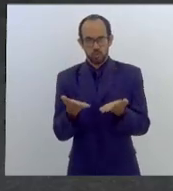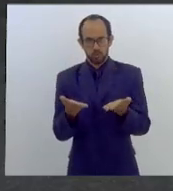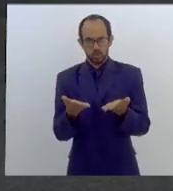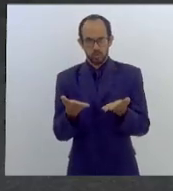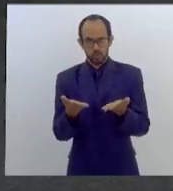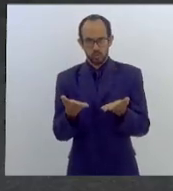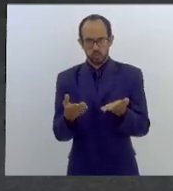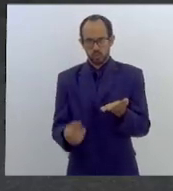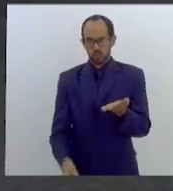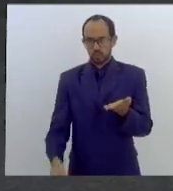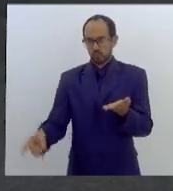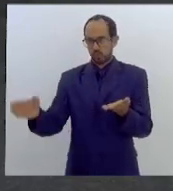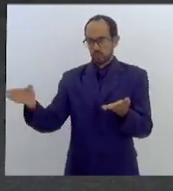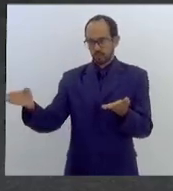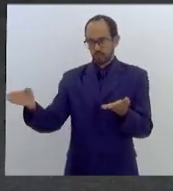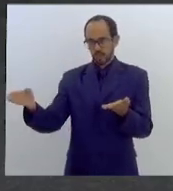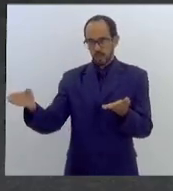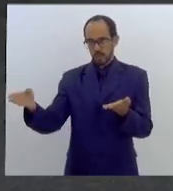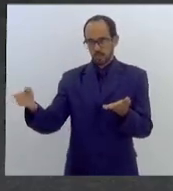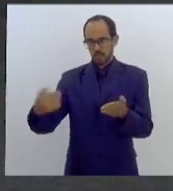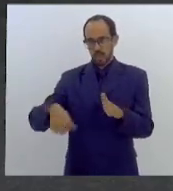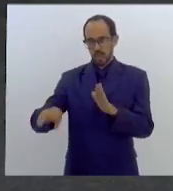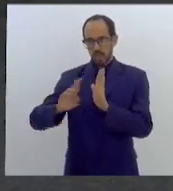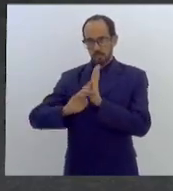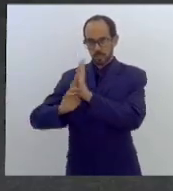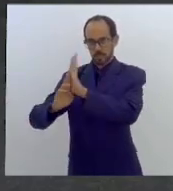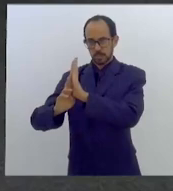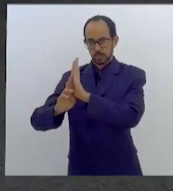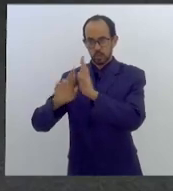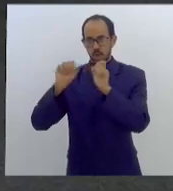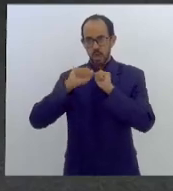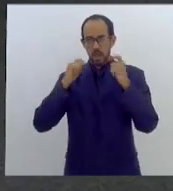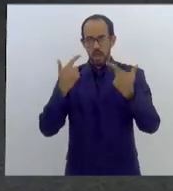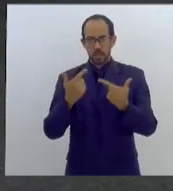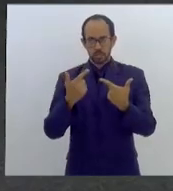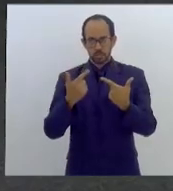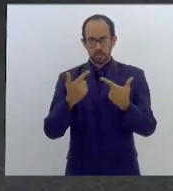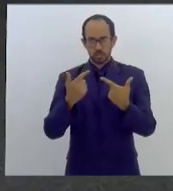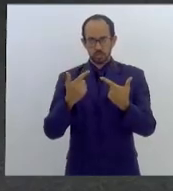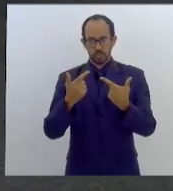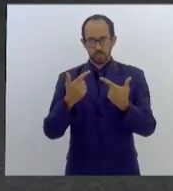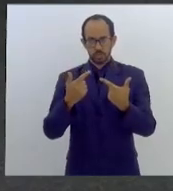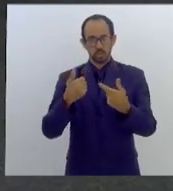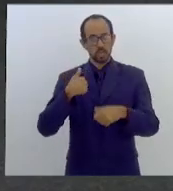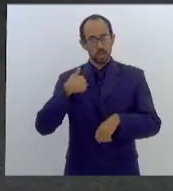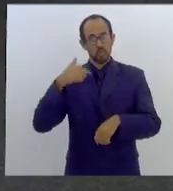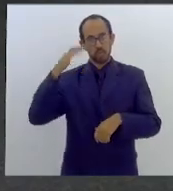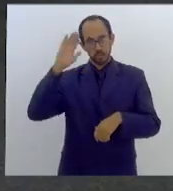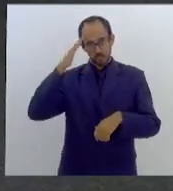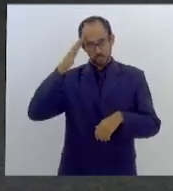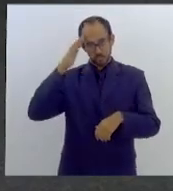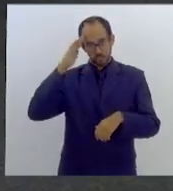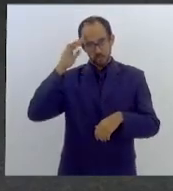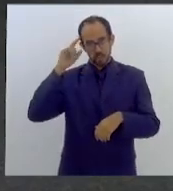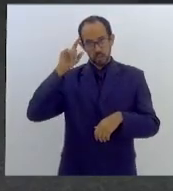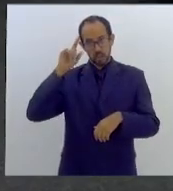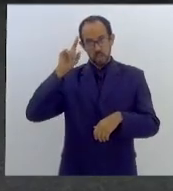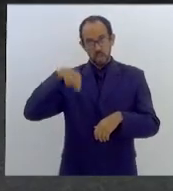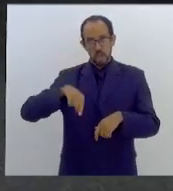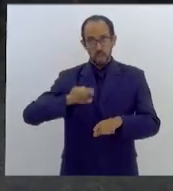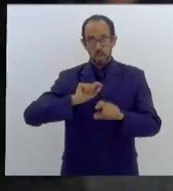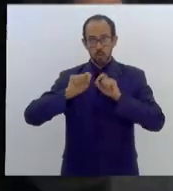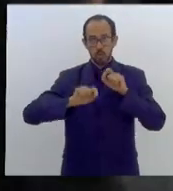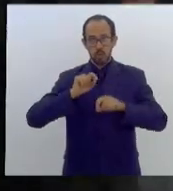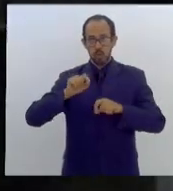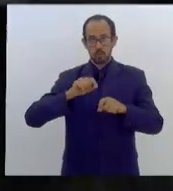qual Vossa Excelência representou a Assembleia Legislativa, ao que eu pude entender, já foi